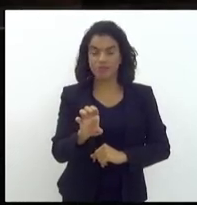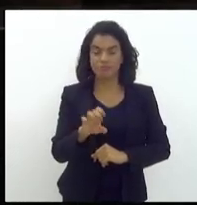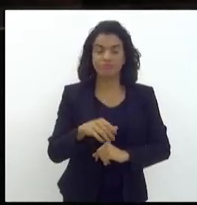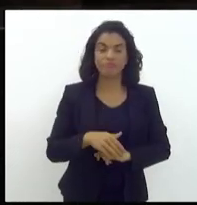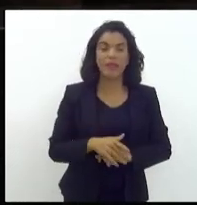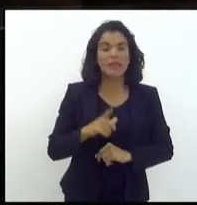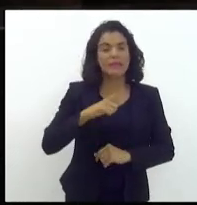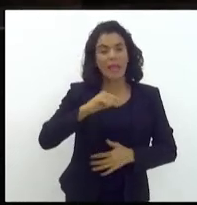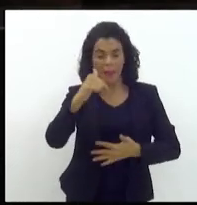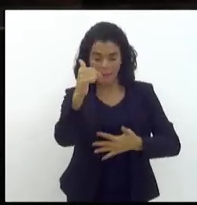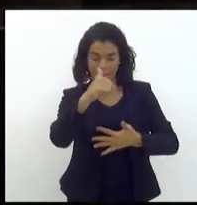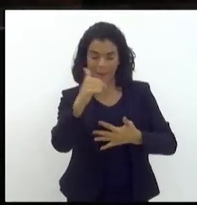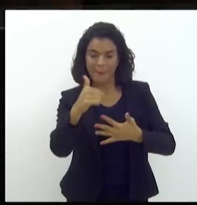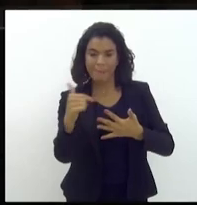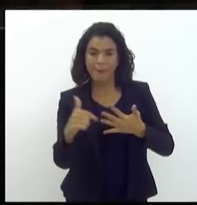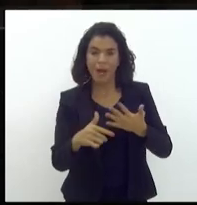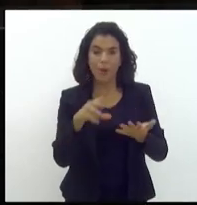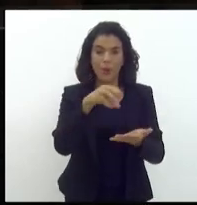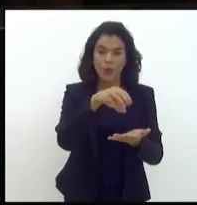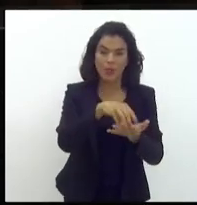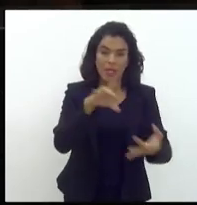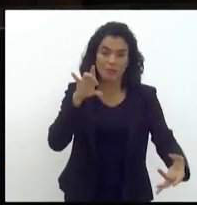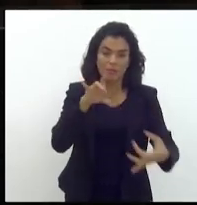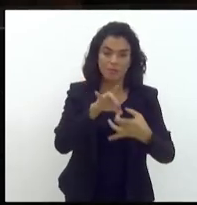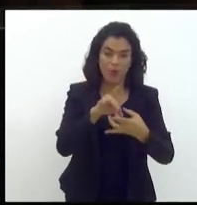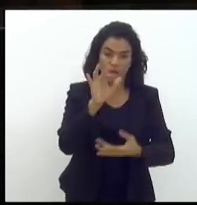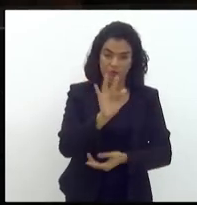diversas unidades federativas